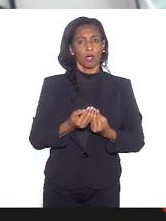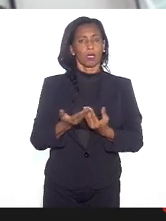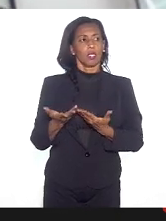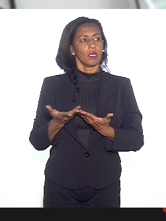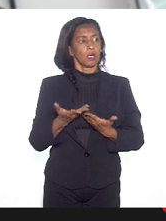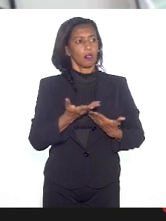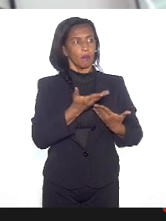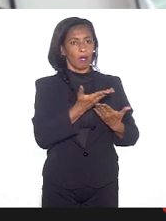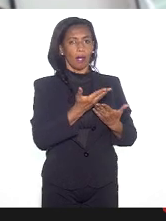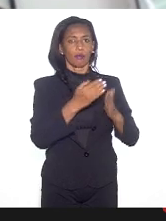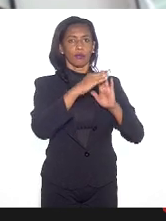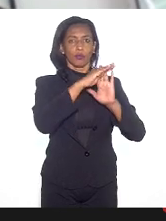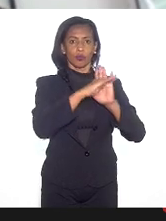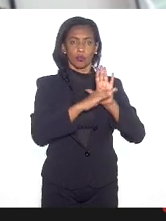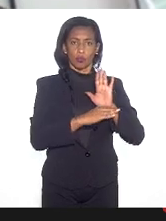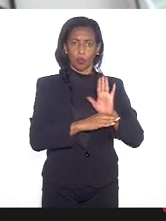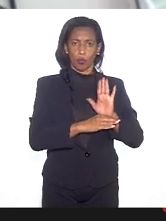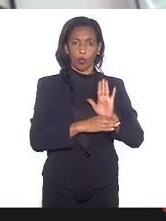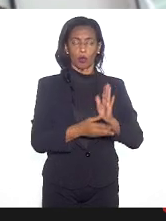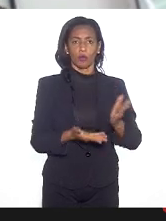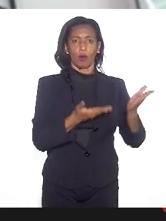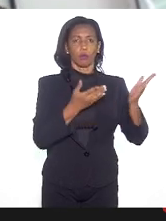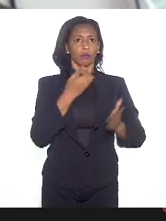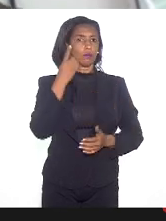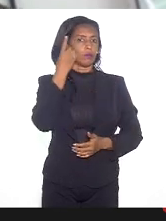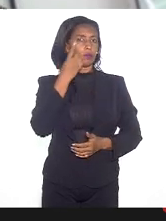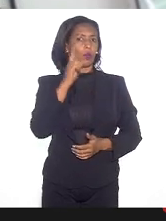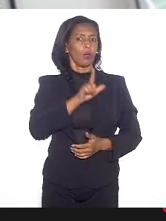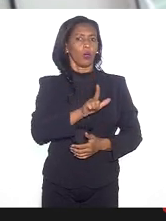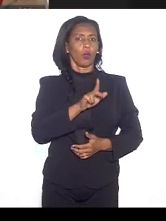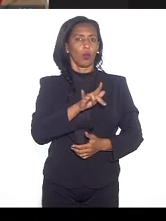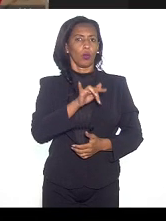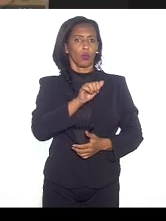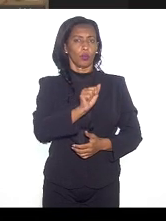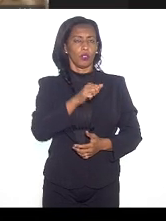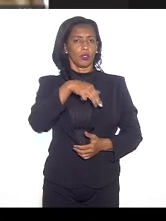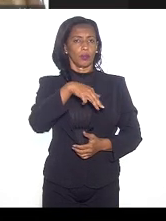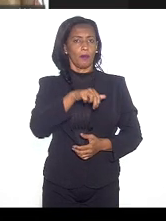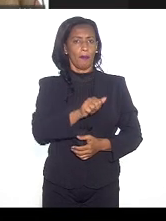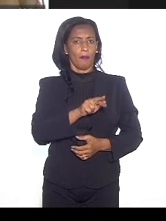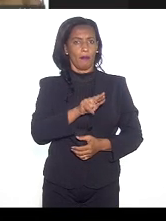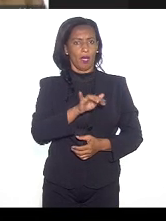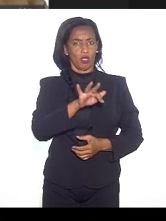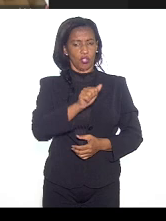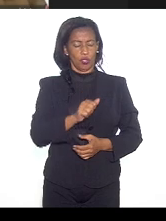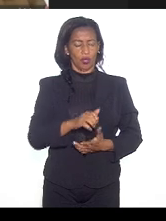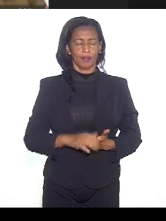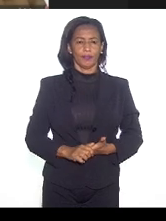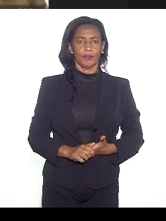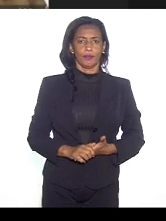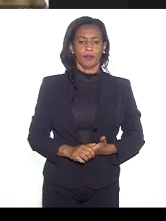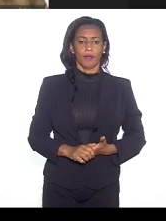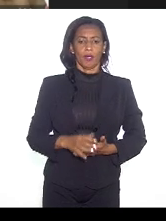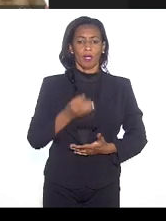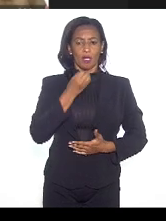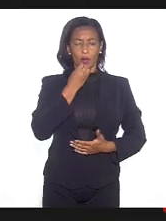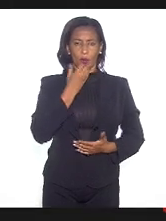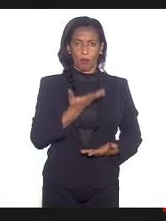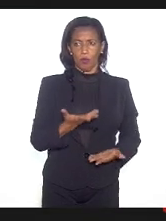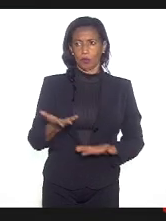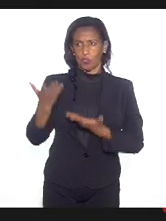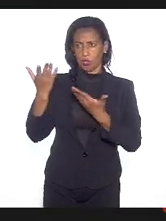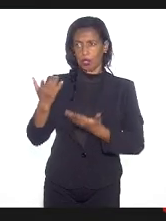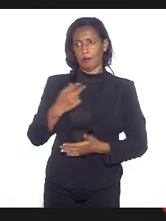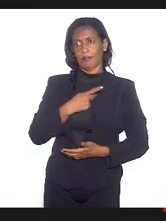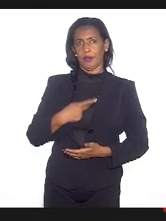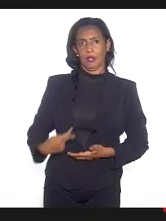para uma questão de ordem ao nobre deputado Luiz Martins. Bom dia a todos. Bom dia, presidente